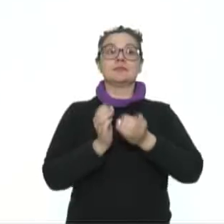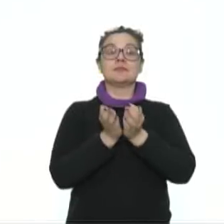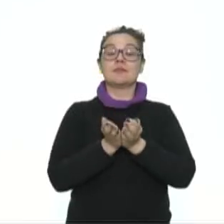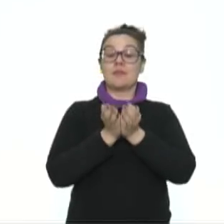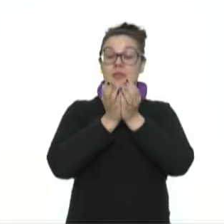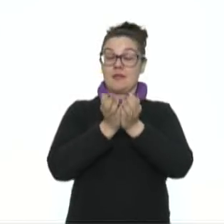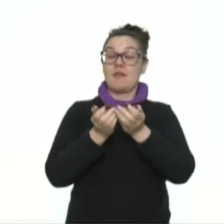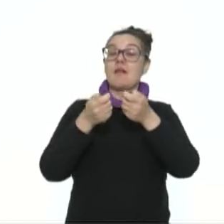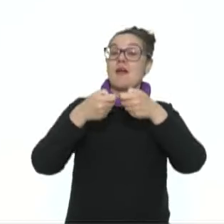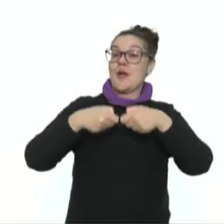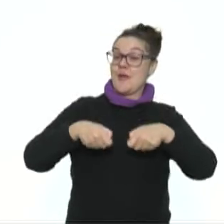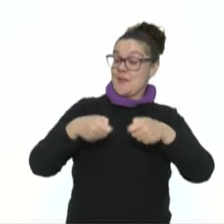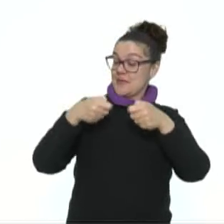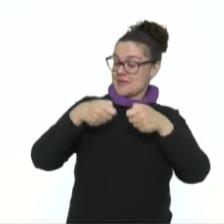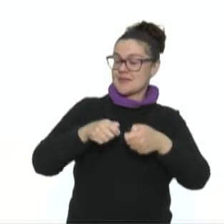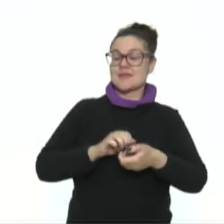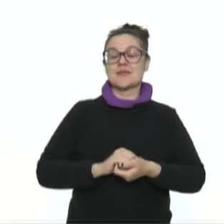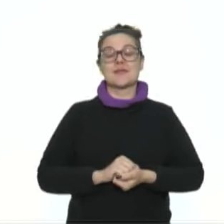Navegar é preciso.